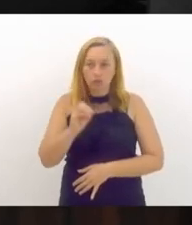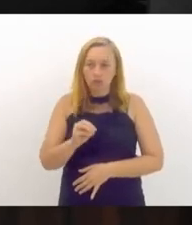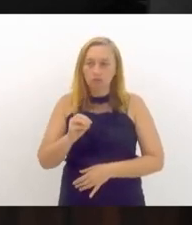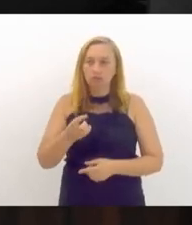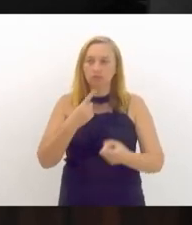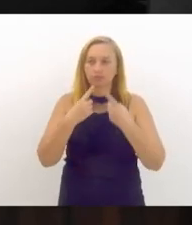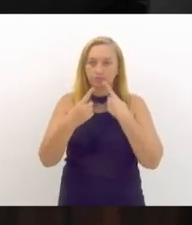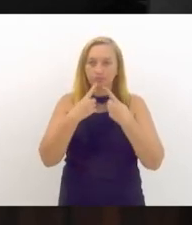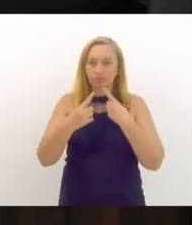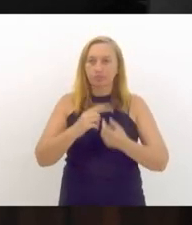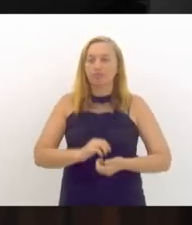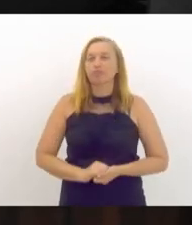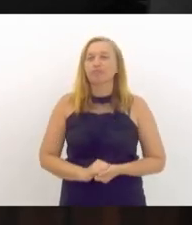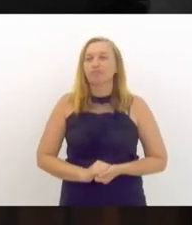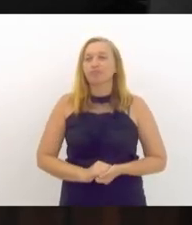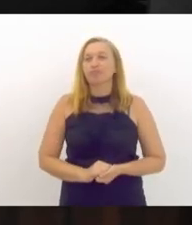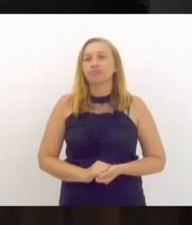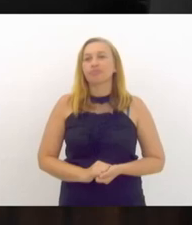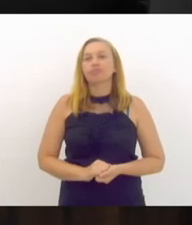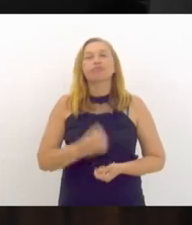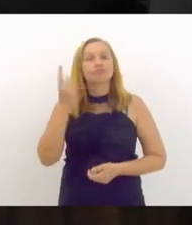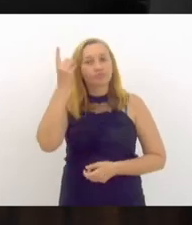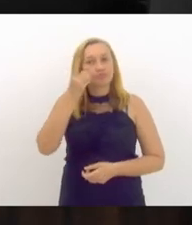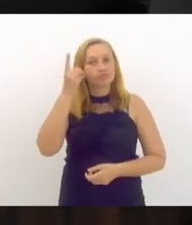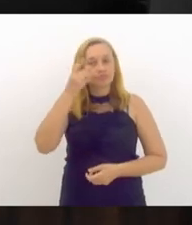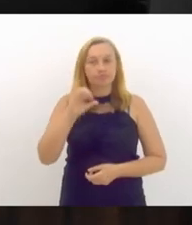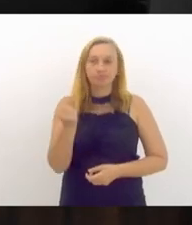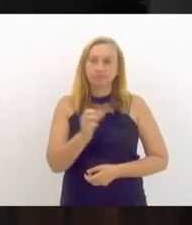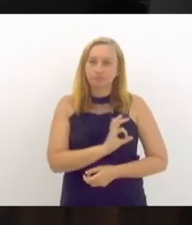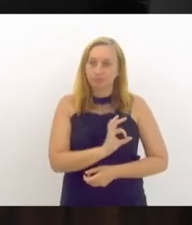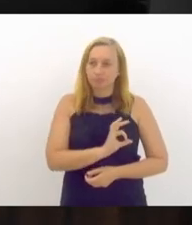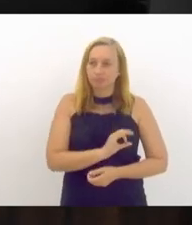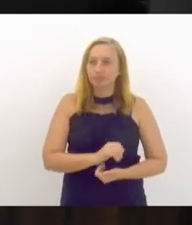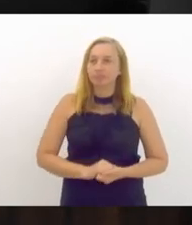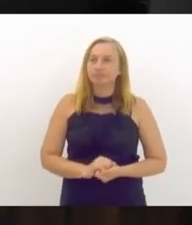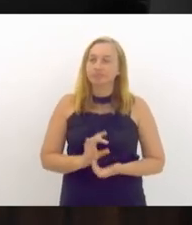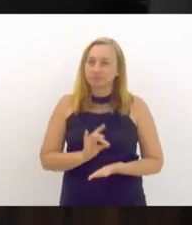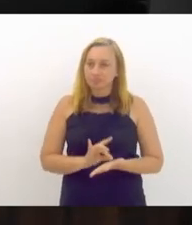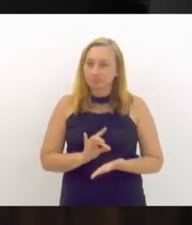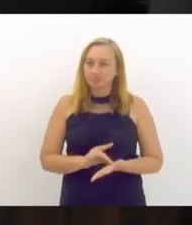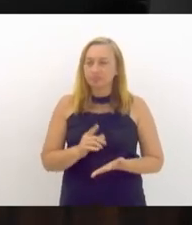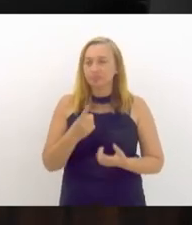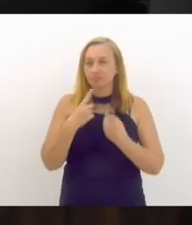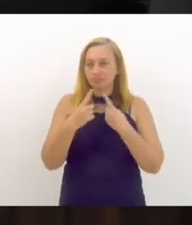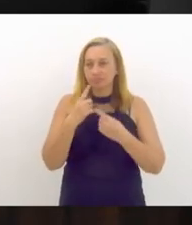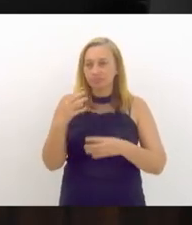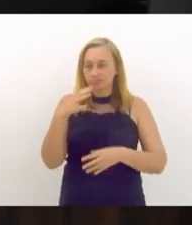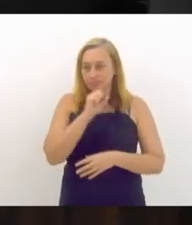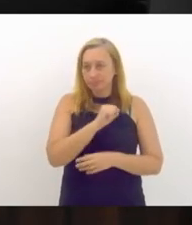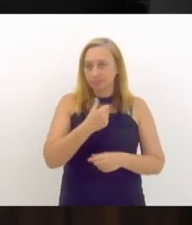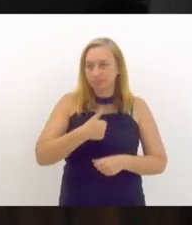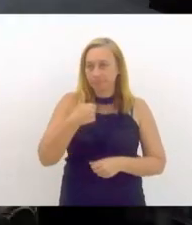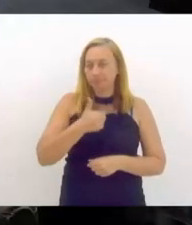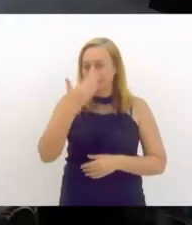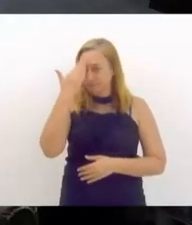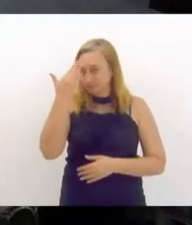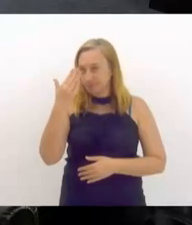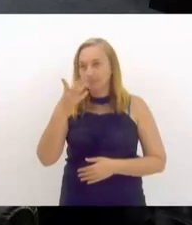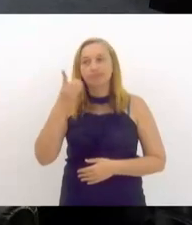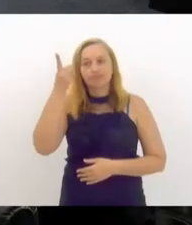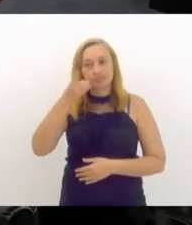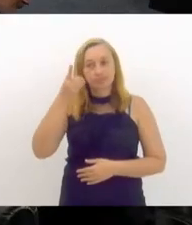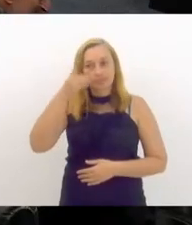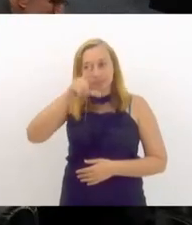Em discussão, para discutir, a deputada Marta Rocha. Na verdade, eu vou discutir rapidamente. Primeiro, agradecer ao deputado